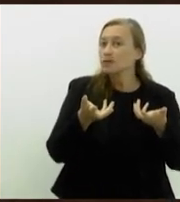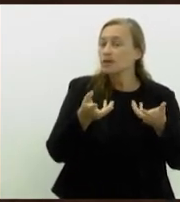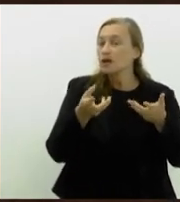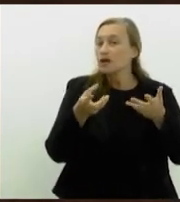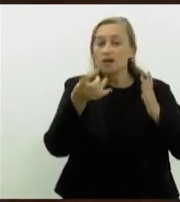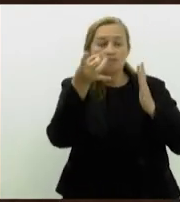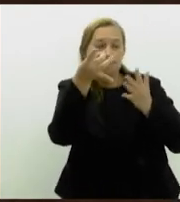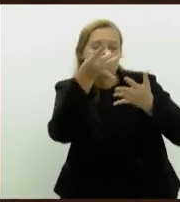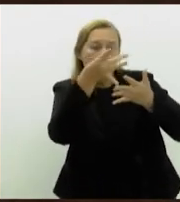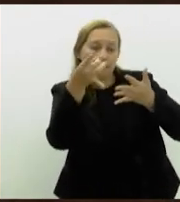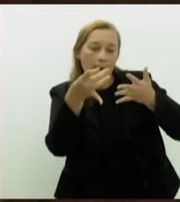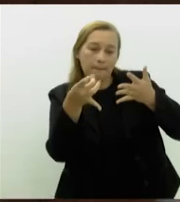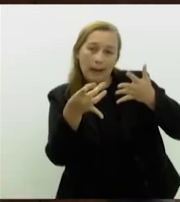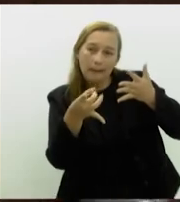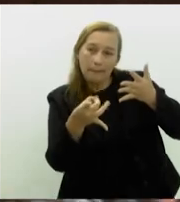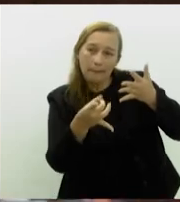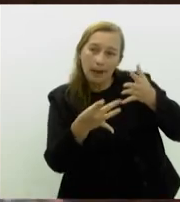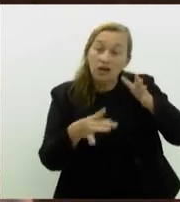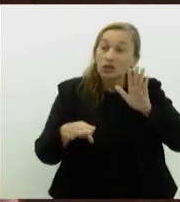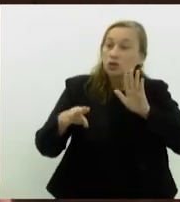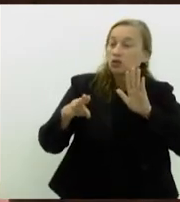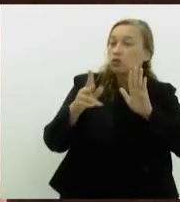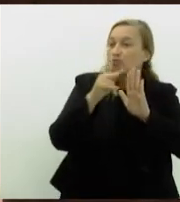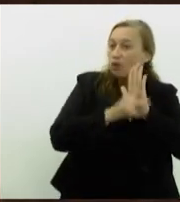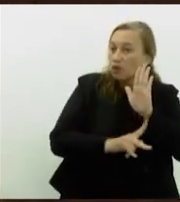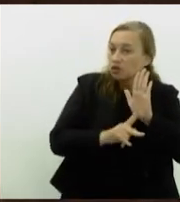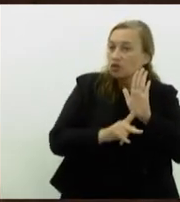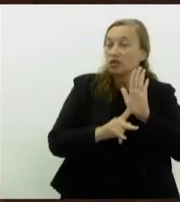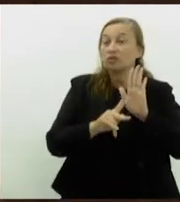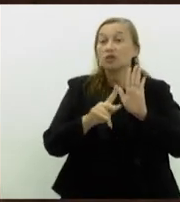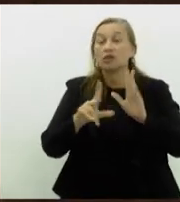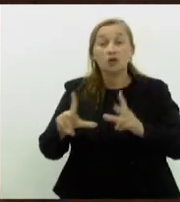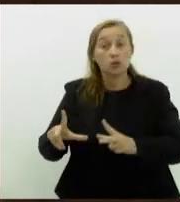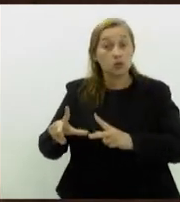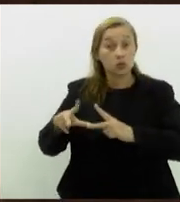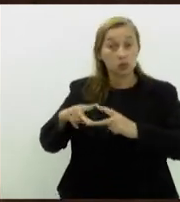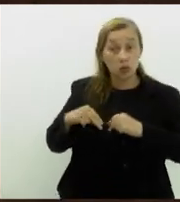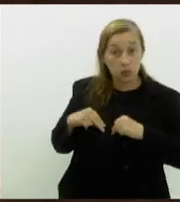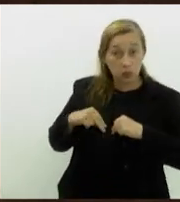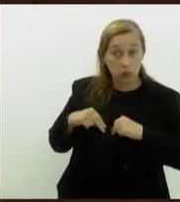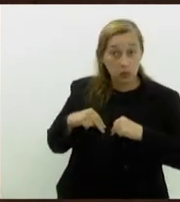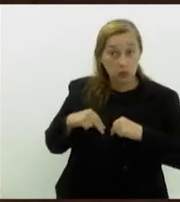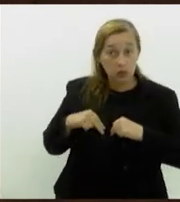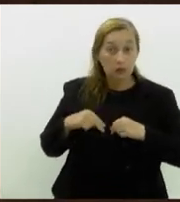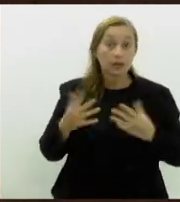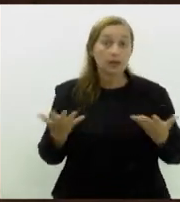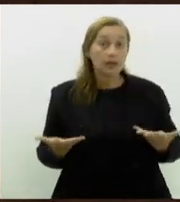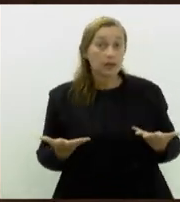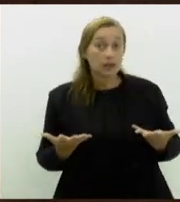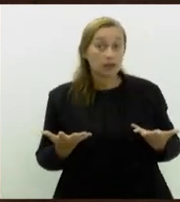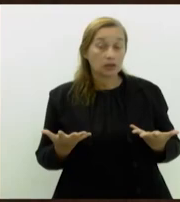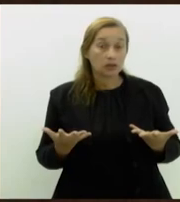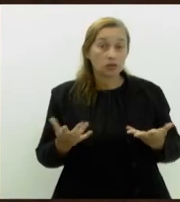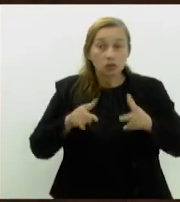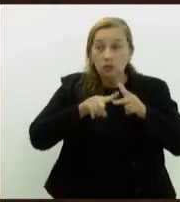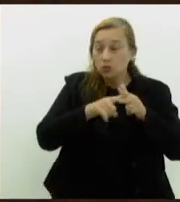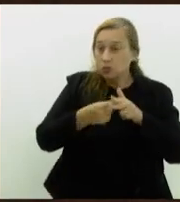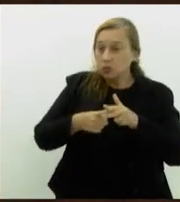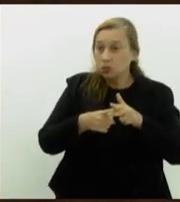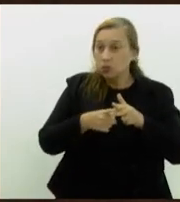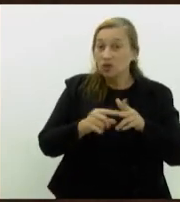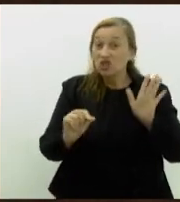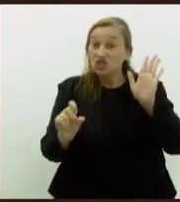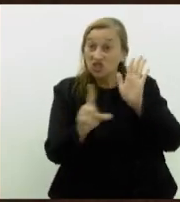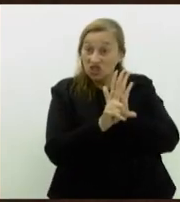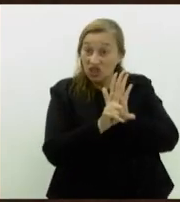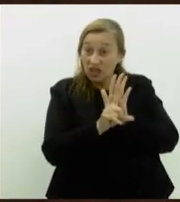pontuar que o projeto em causa, além de ser meritório, em que pese um ajuste de legislação,